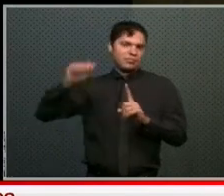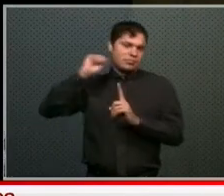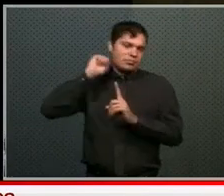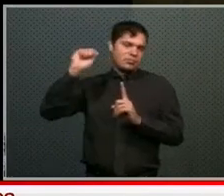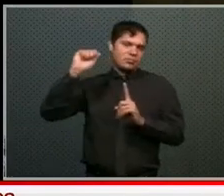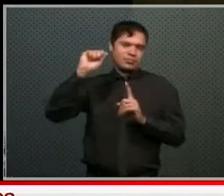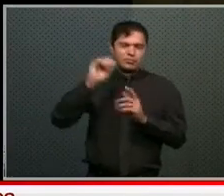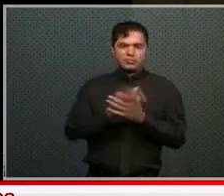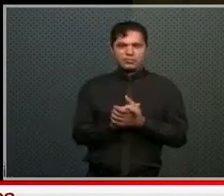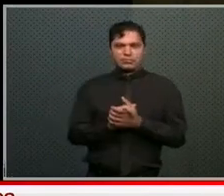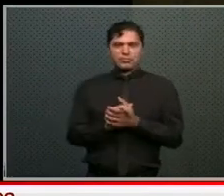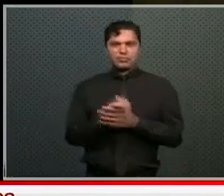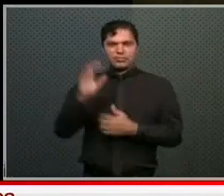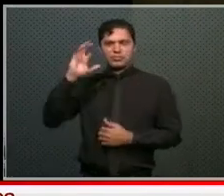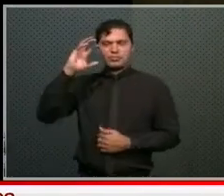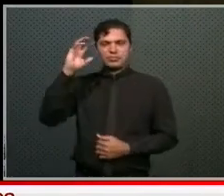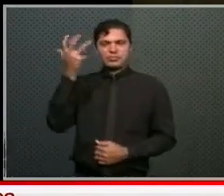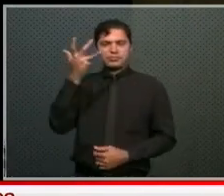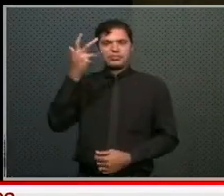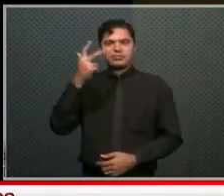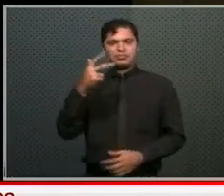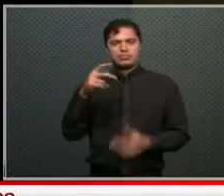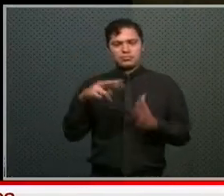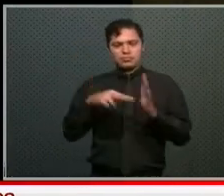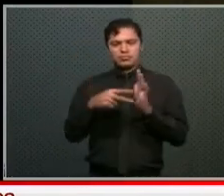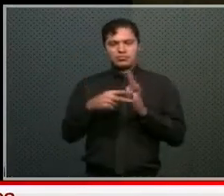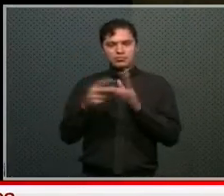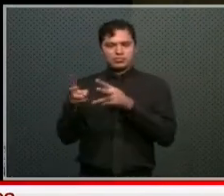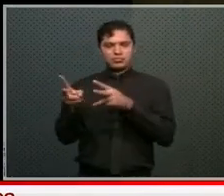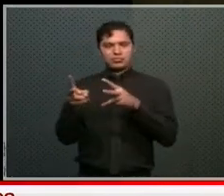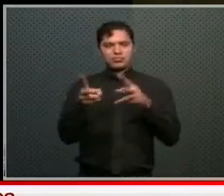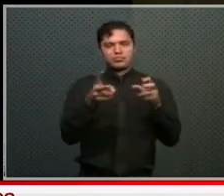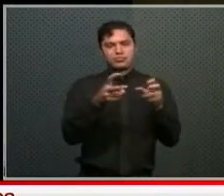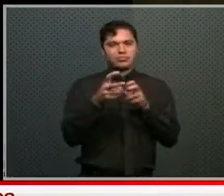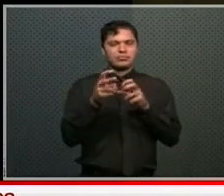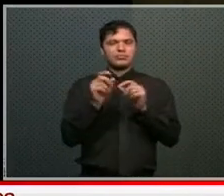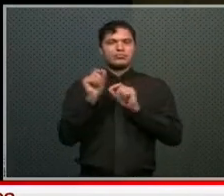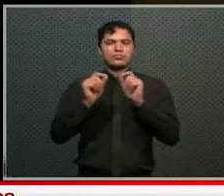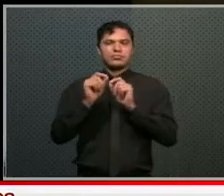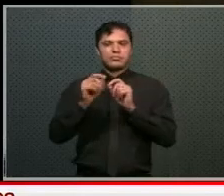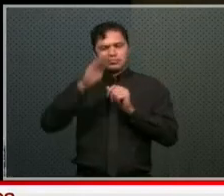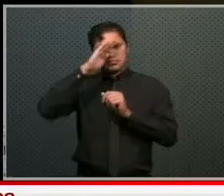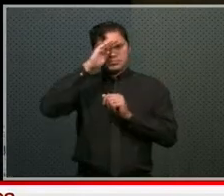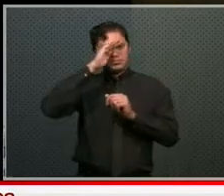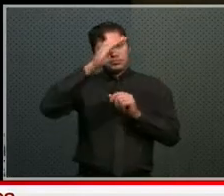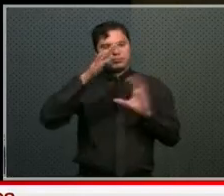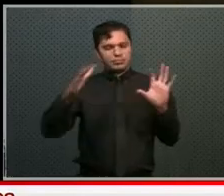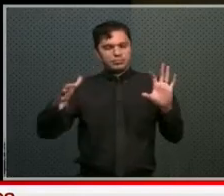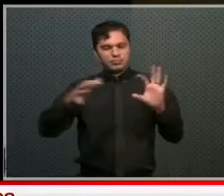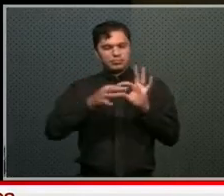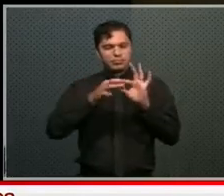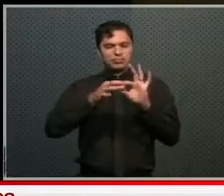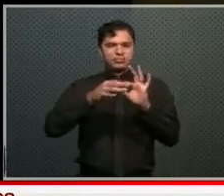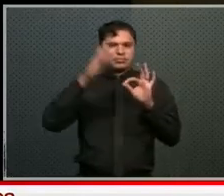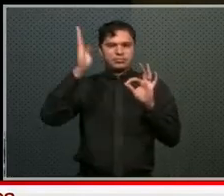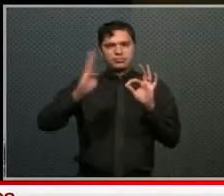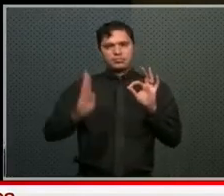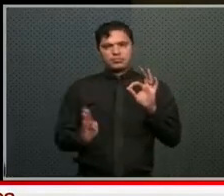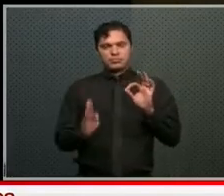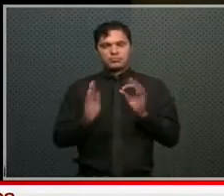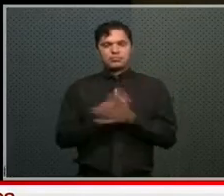resolveu identificar os seus principais parceiros no Brasil